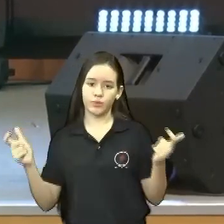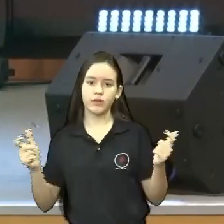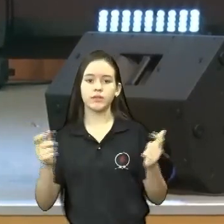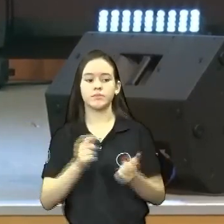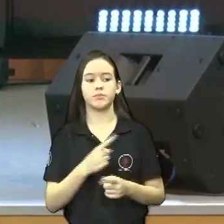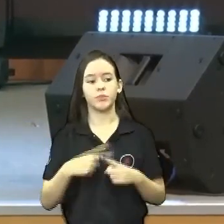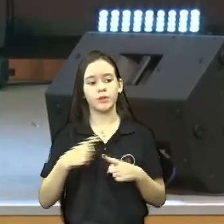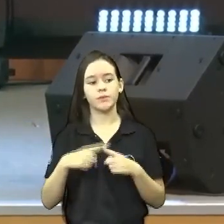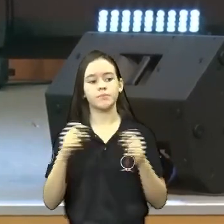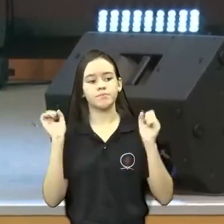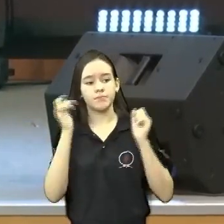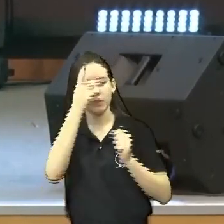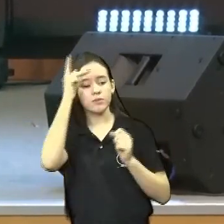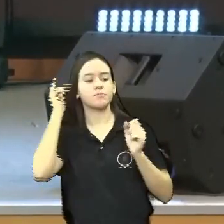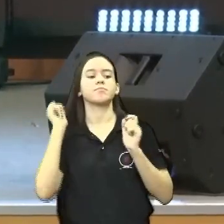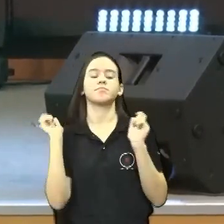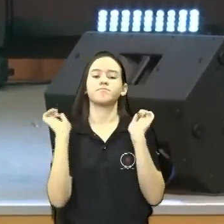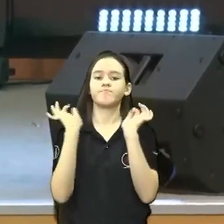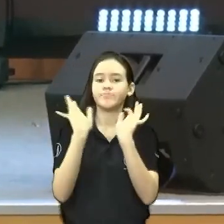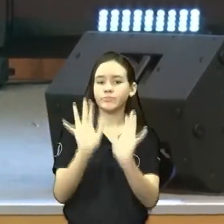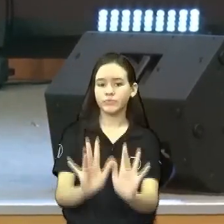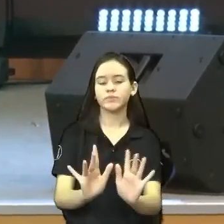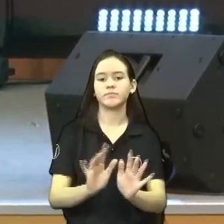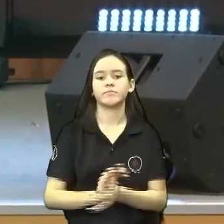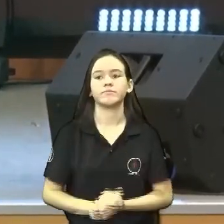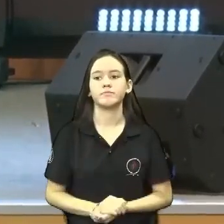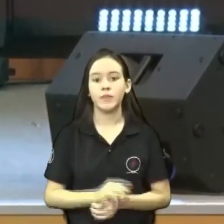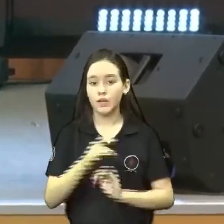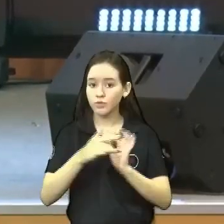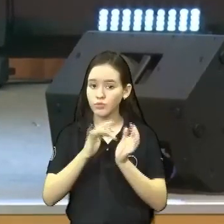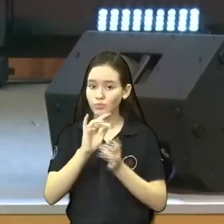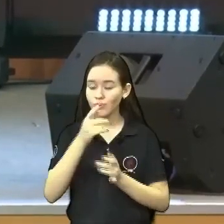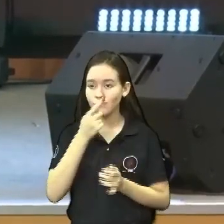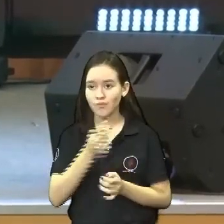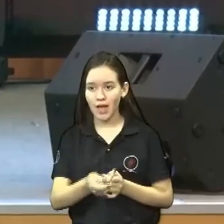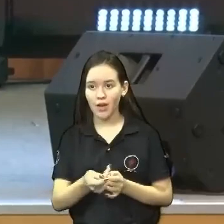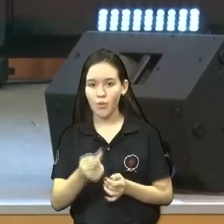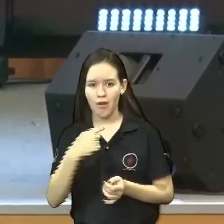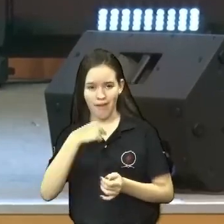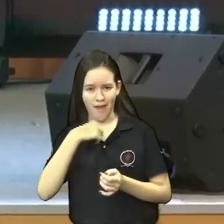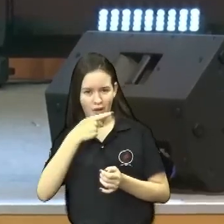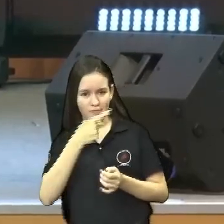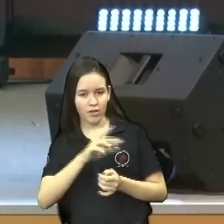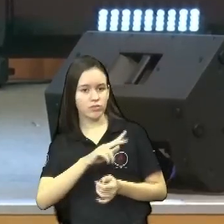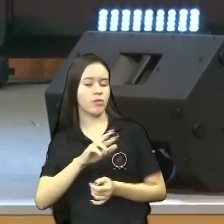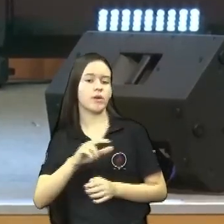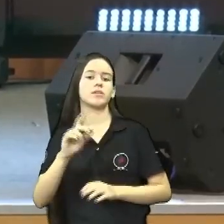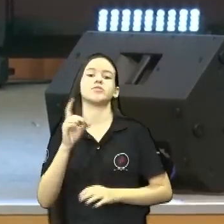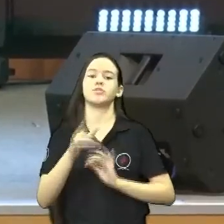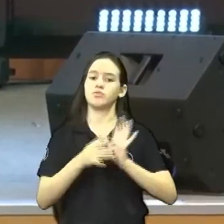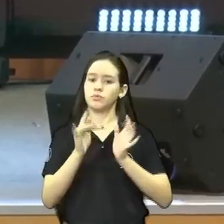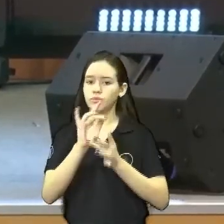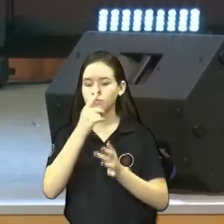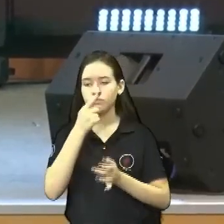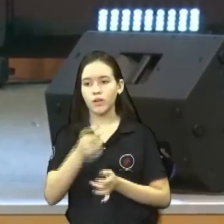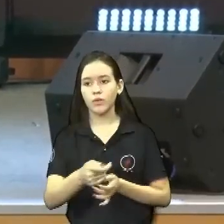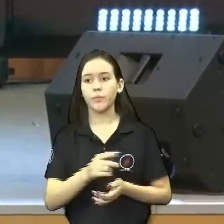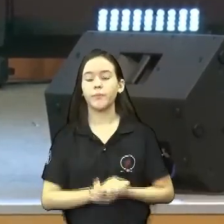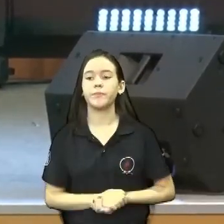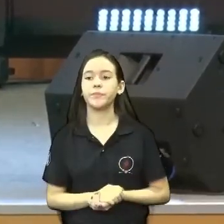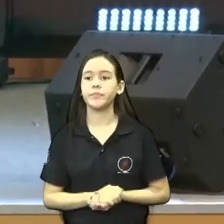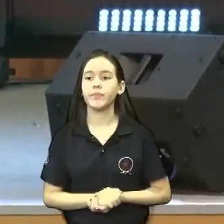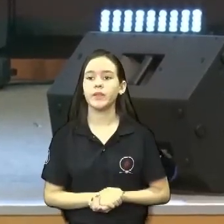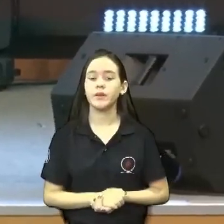a maioria das pessoas a Jesus que está dizendo sou eu não né pastor nem padre que tá falando disso é Jesus e ele vai dizer que